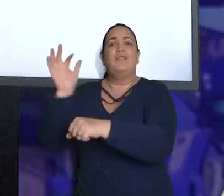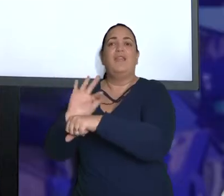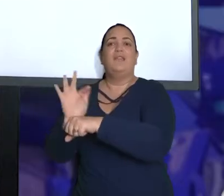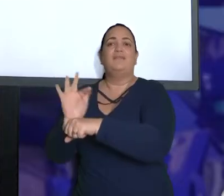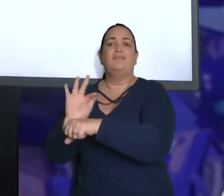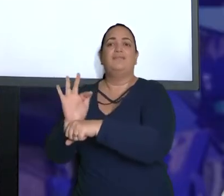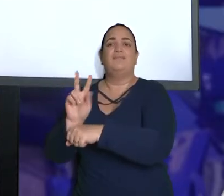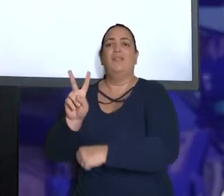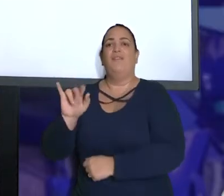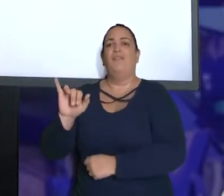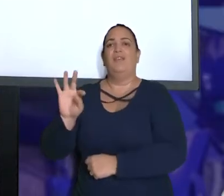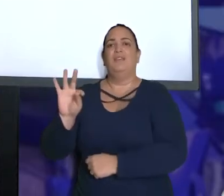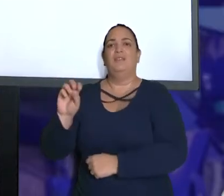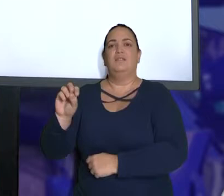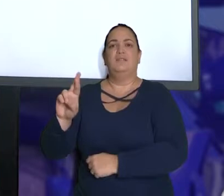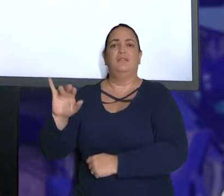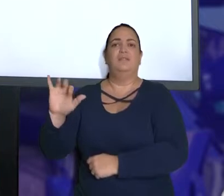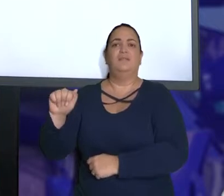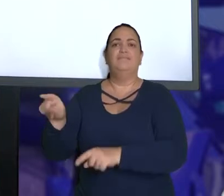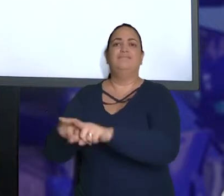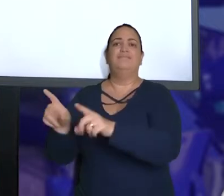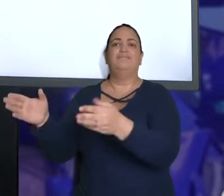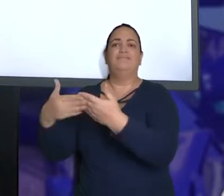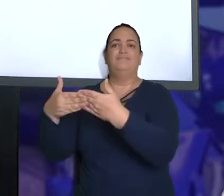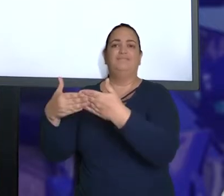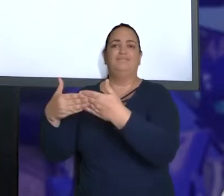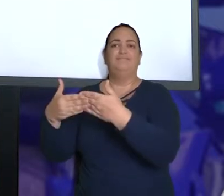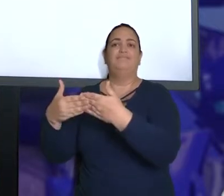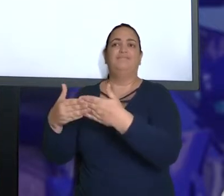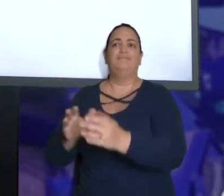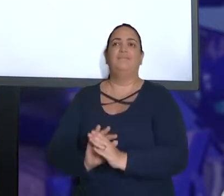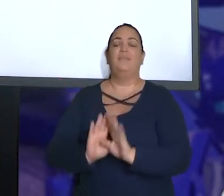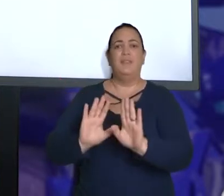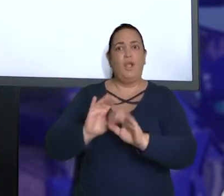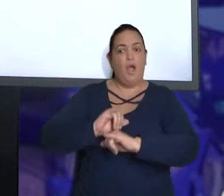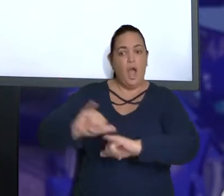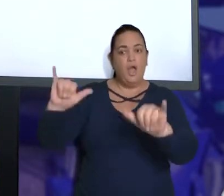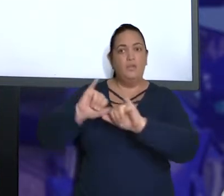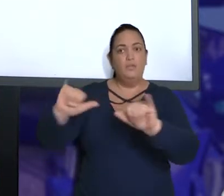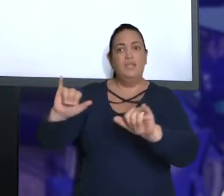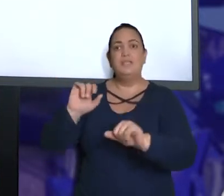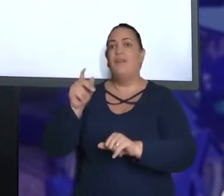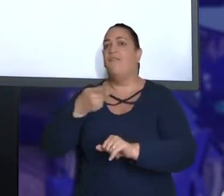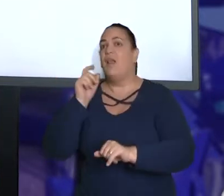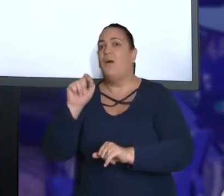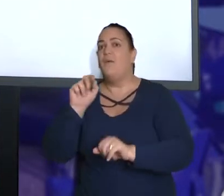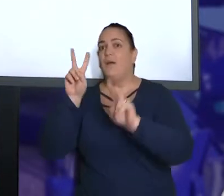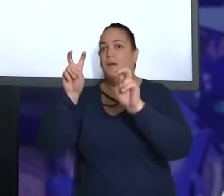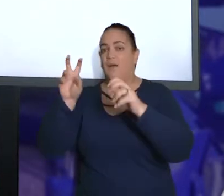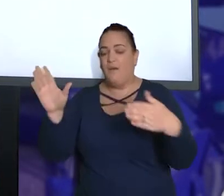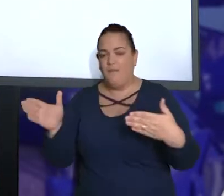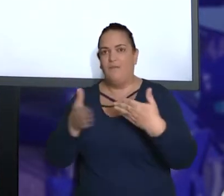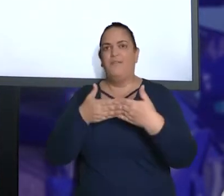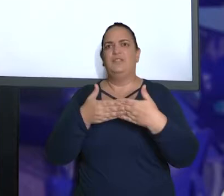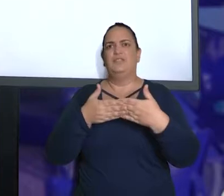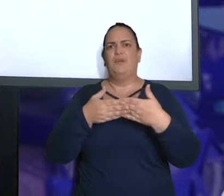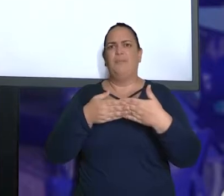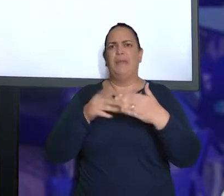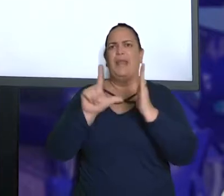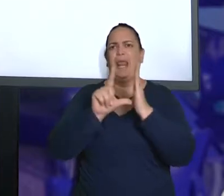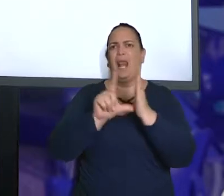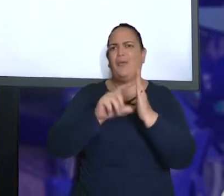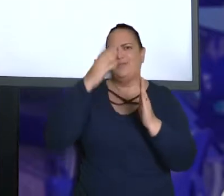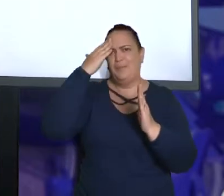precisa entender é que, primeiro, essa notícia vai falar sobre o fechamento de sua loja maior. A